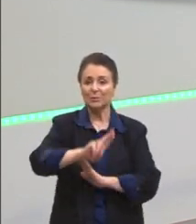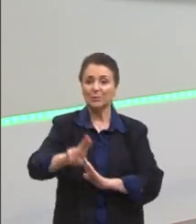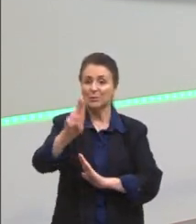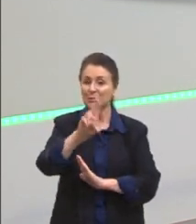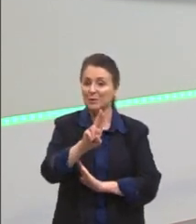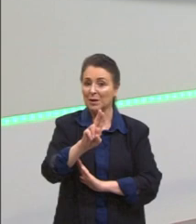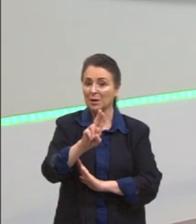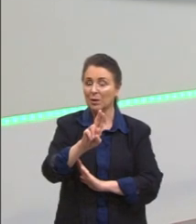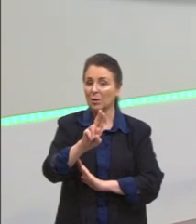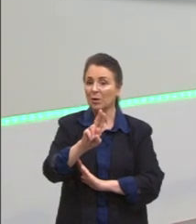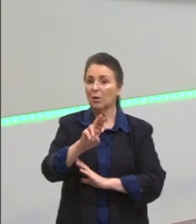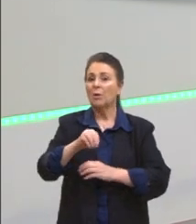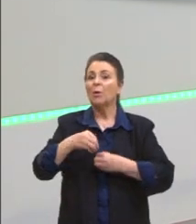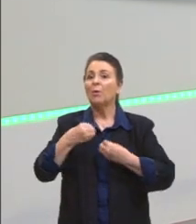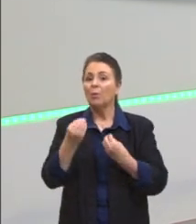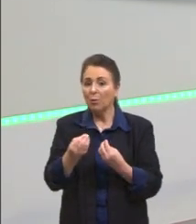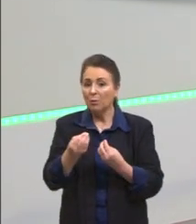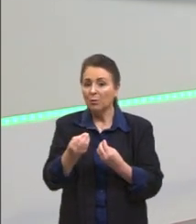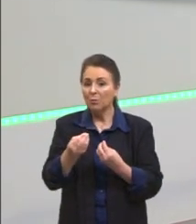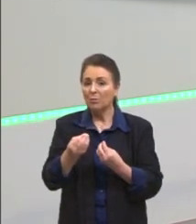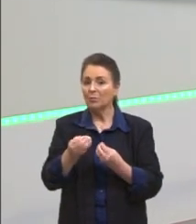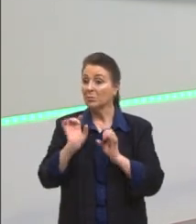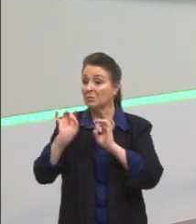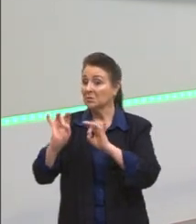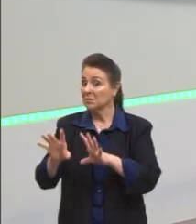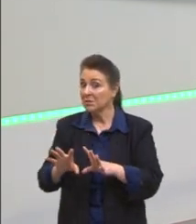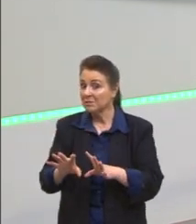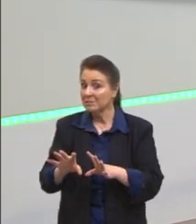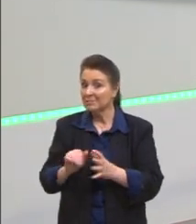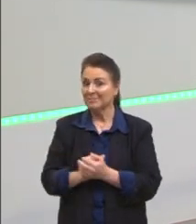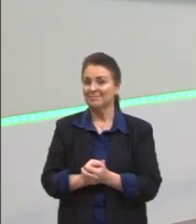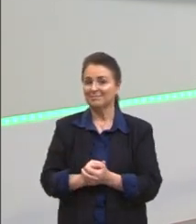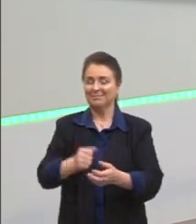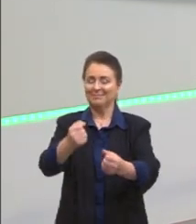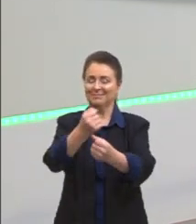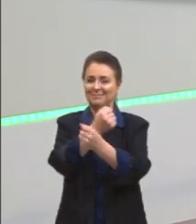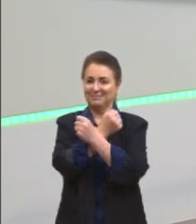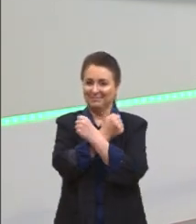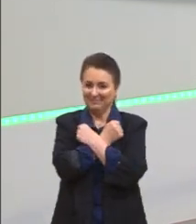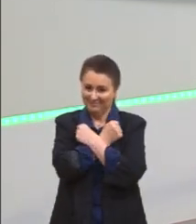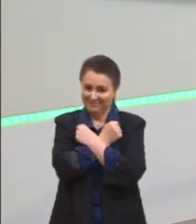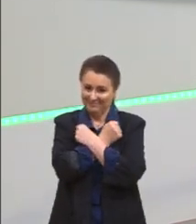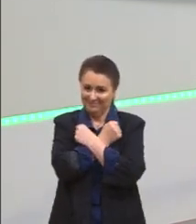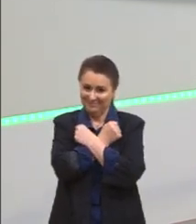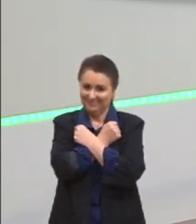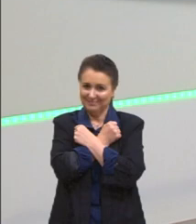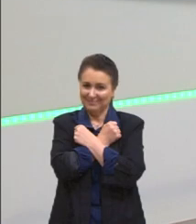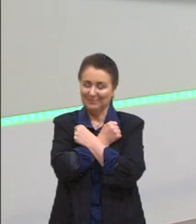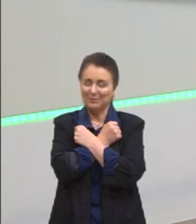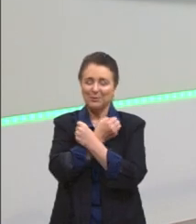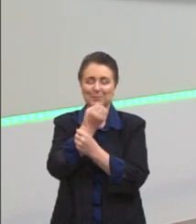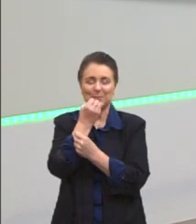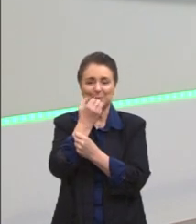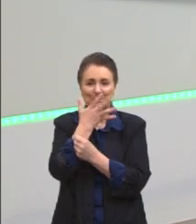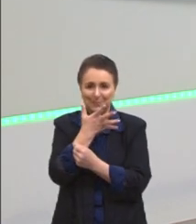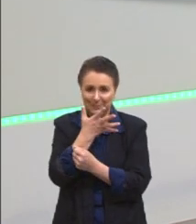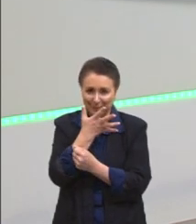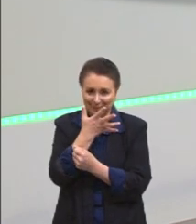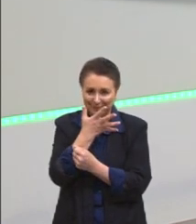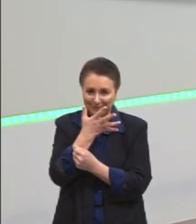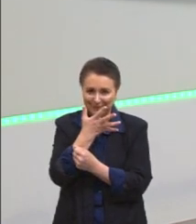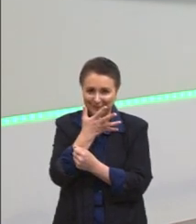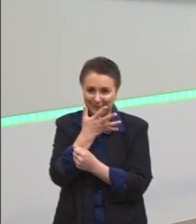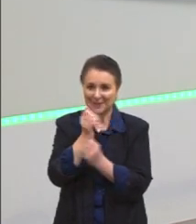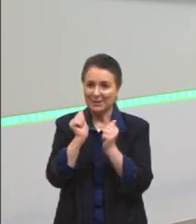nos entregar para os homens de jeito nenhum um grande abraço foi um privilégio revity